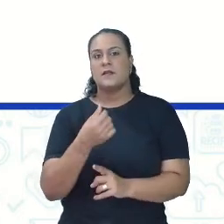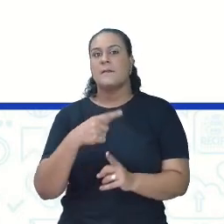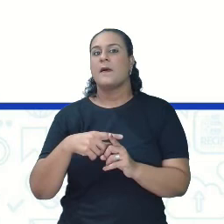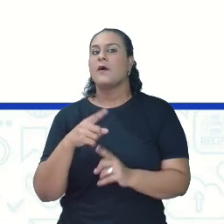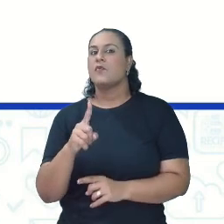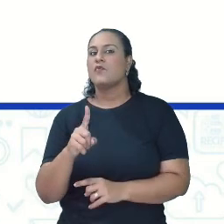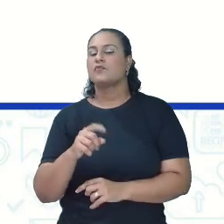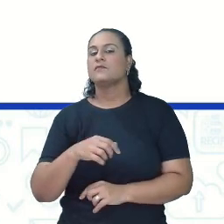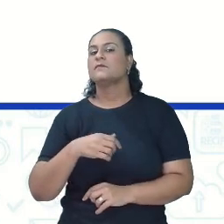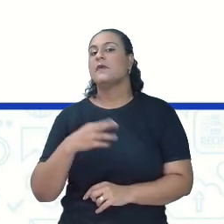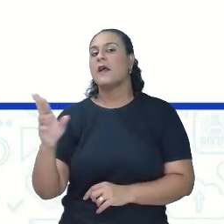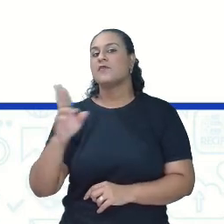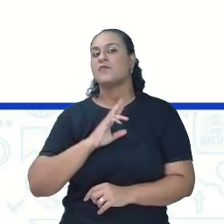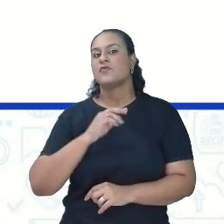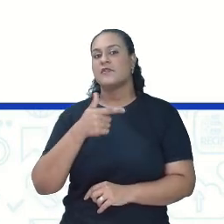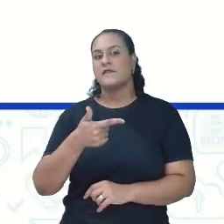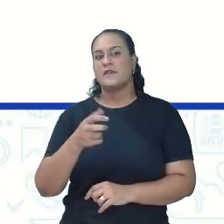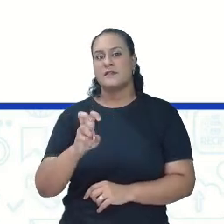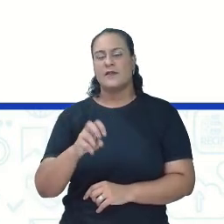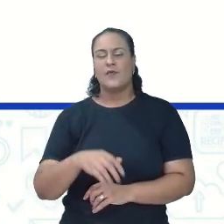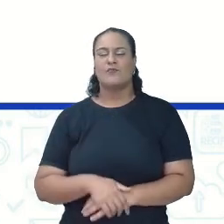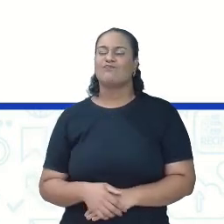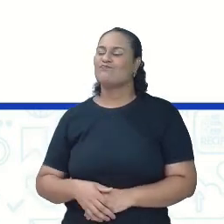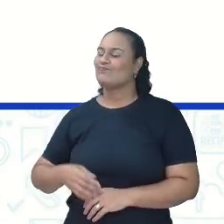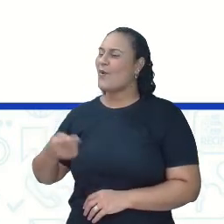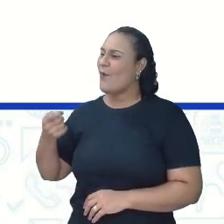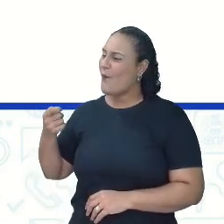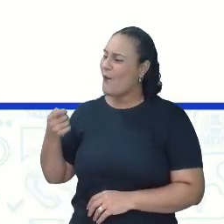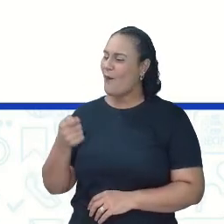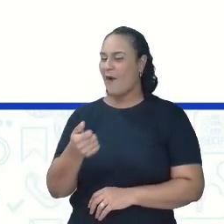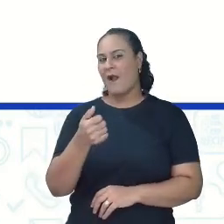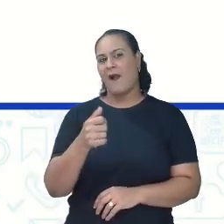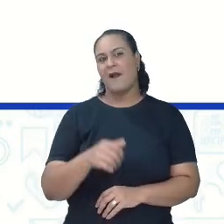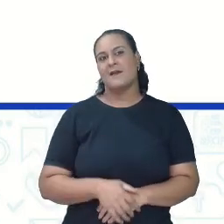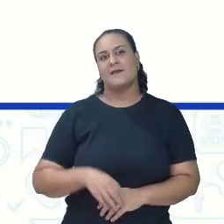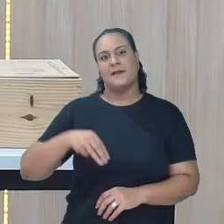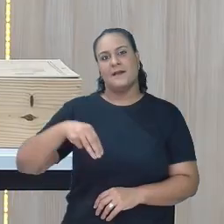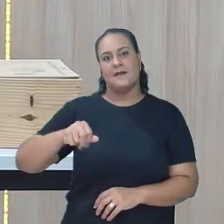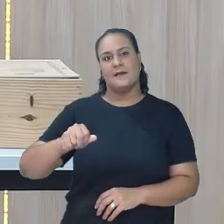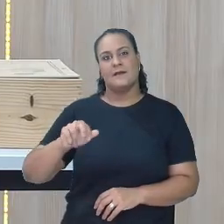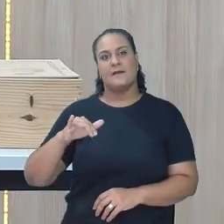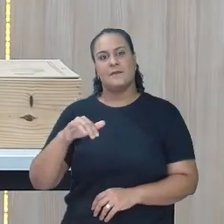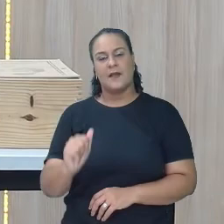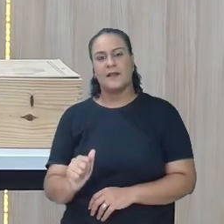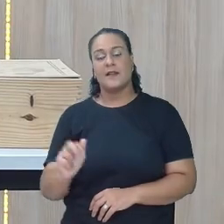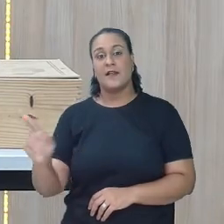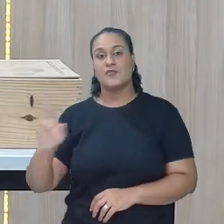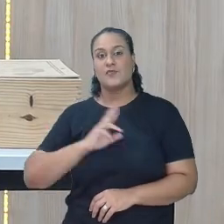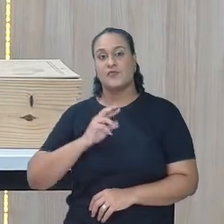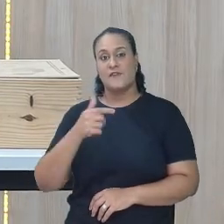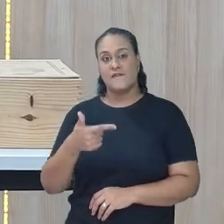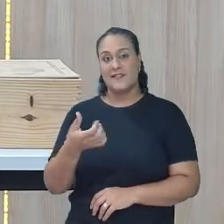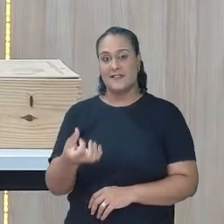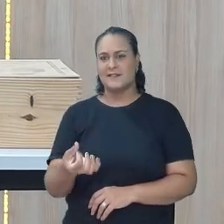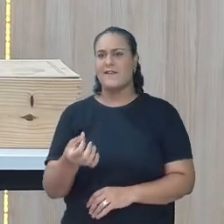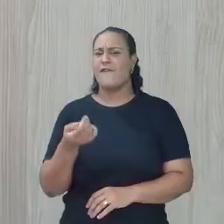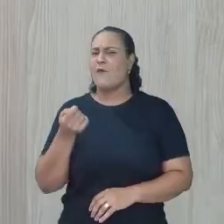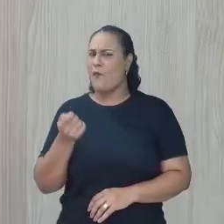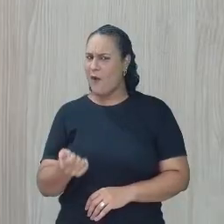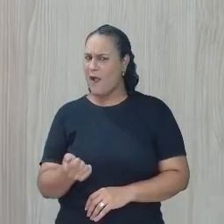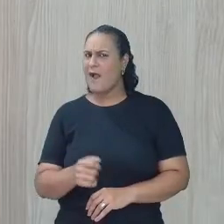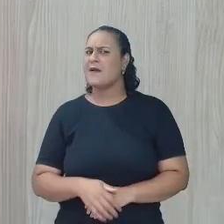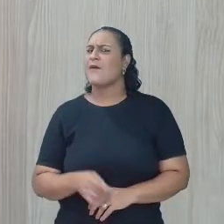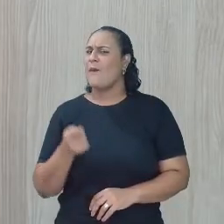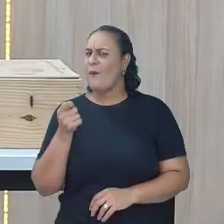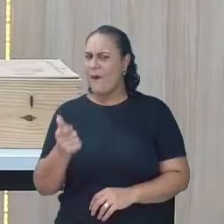aí, chegaram nessa resposta? Quase, Maria Quase disse lá. 26. Quase, mas foi quase